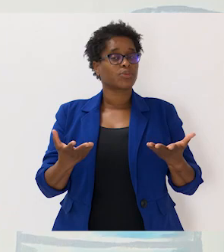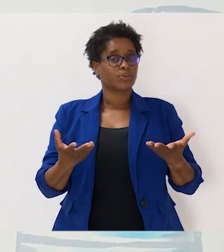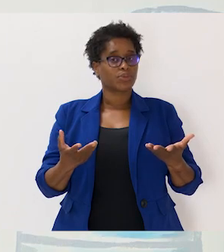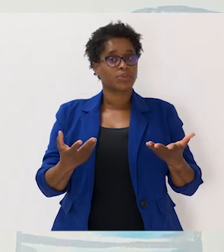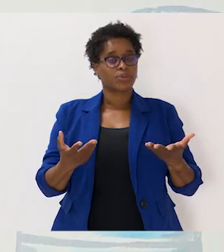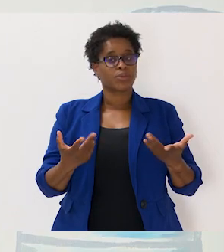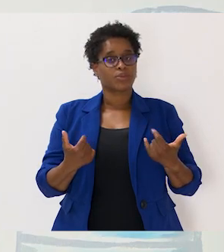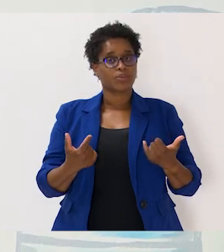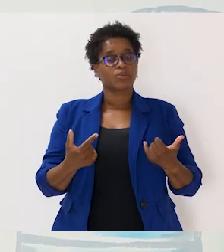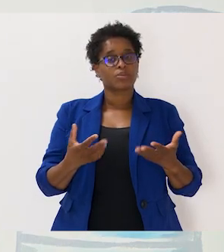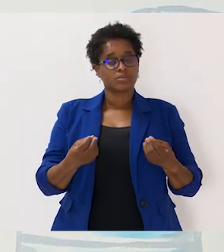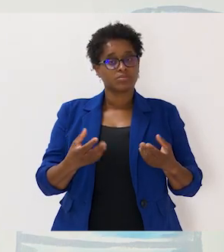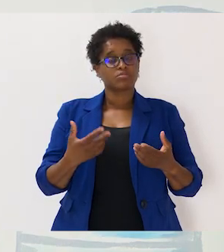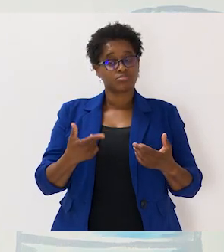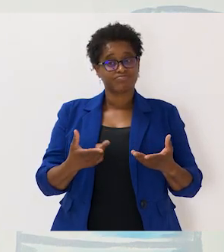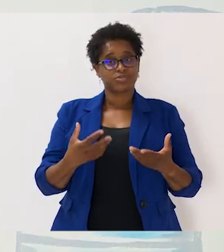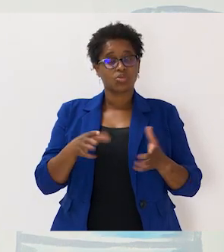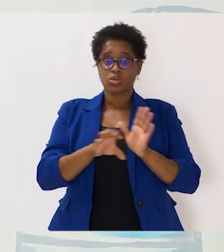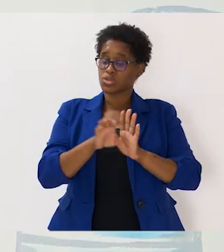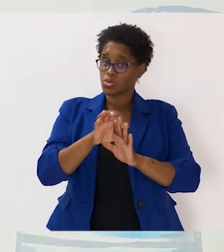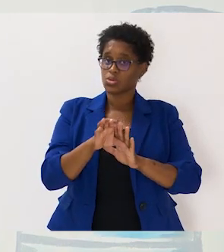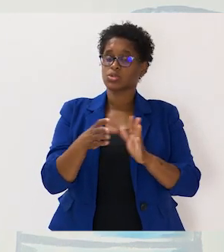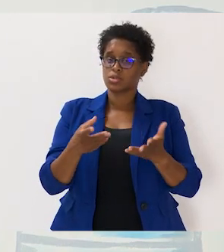de certos seres, ou seja, condições